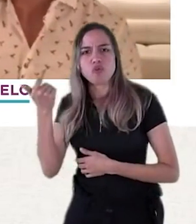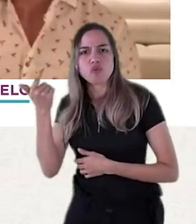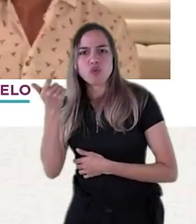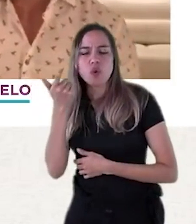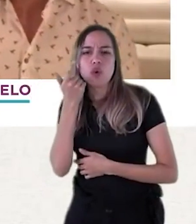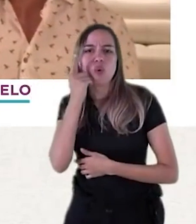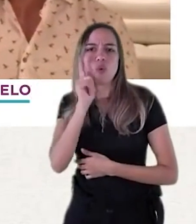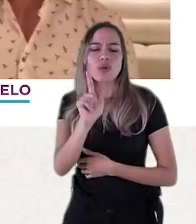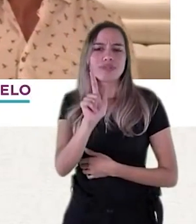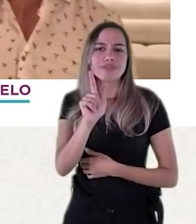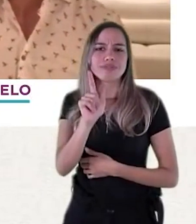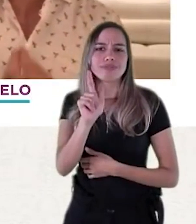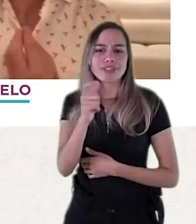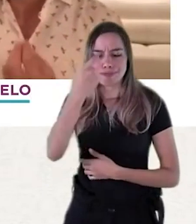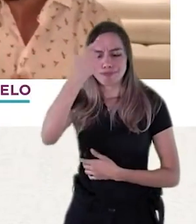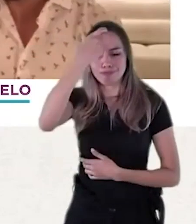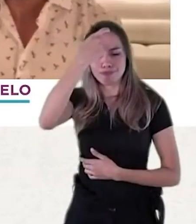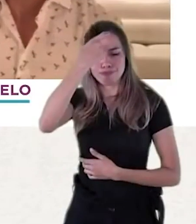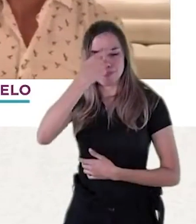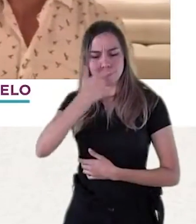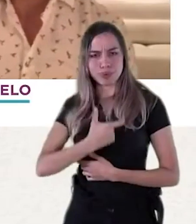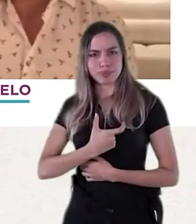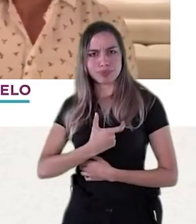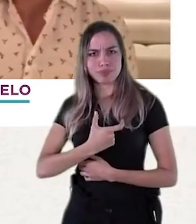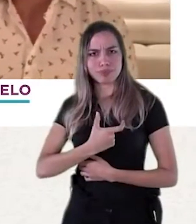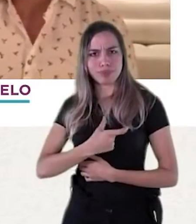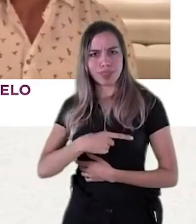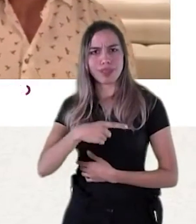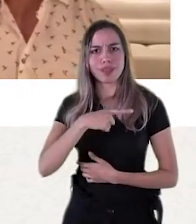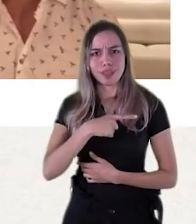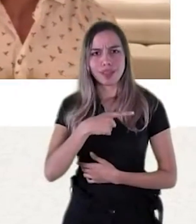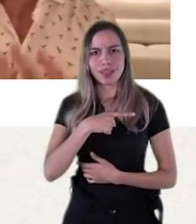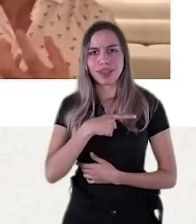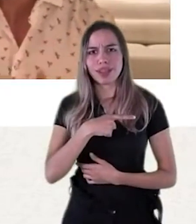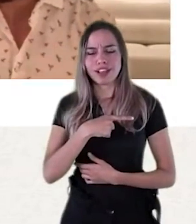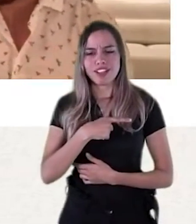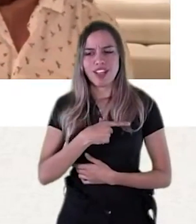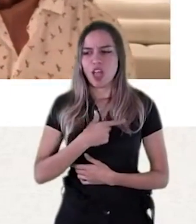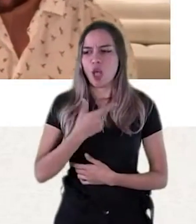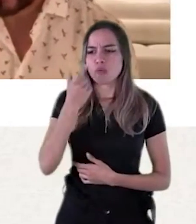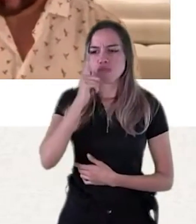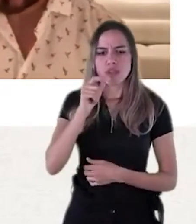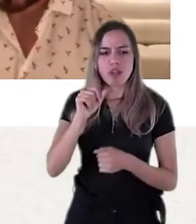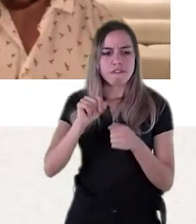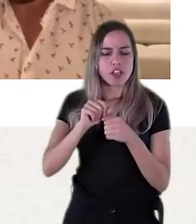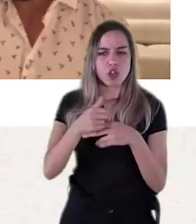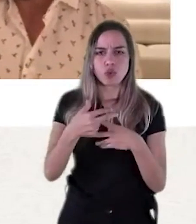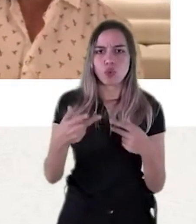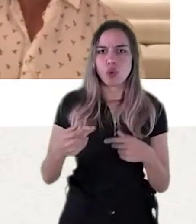ele é, ele quis fazer o que ele achava importante, ele demonstrou,